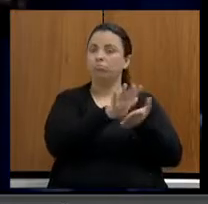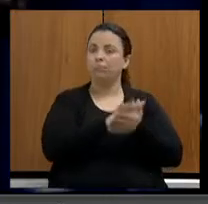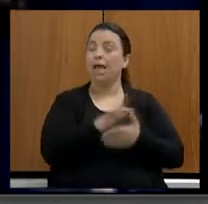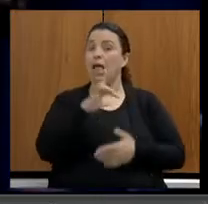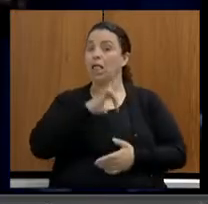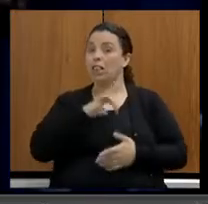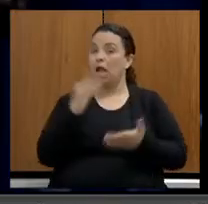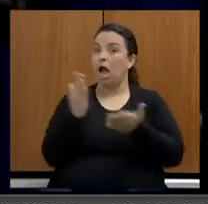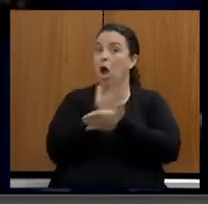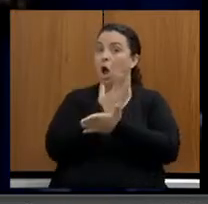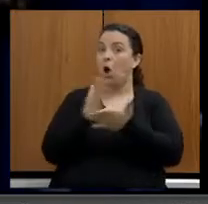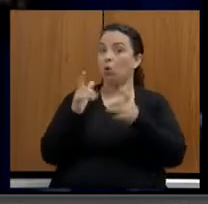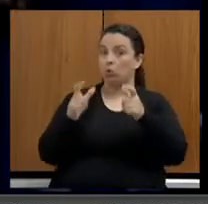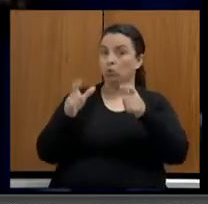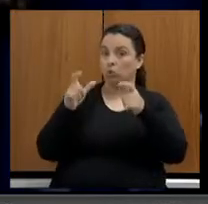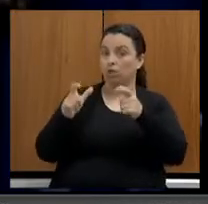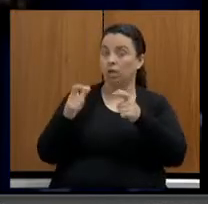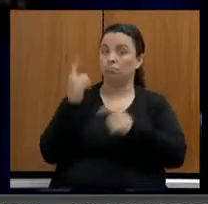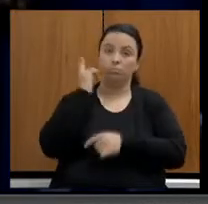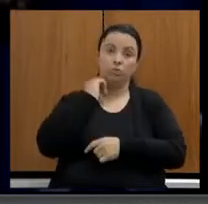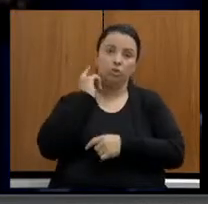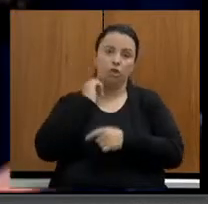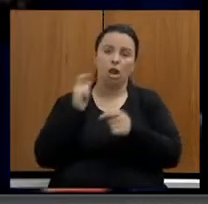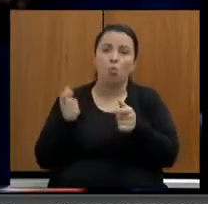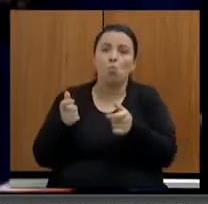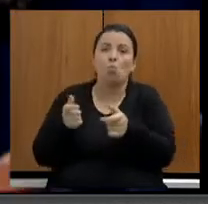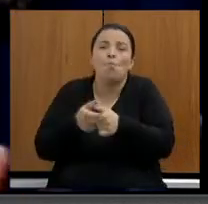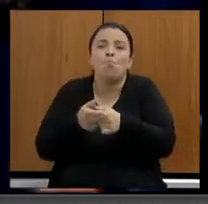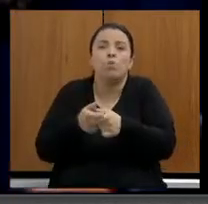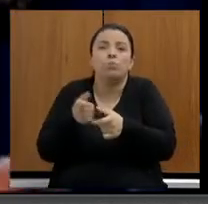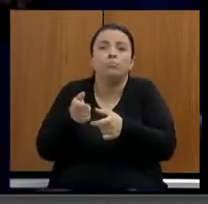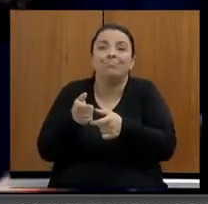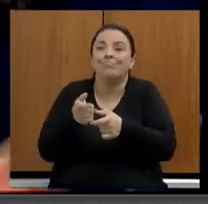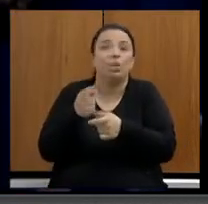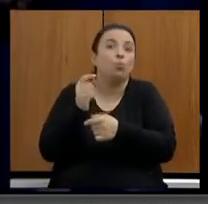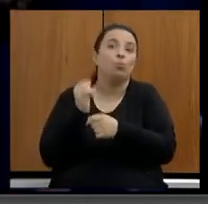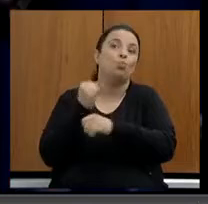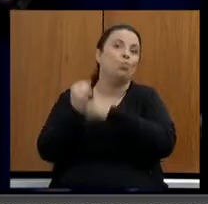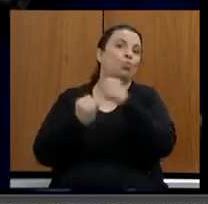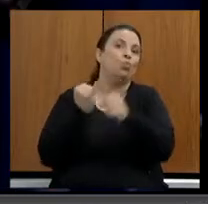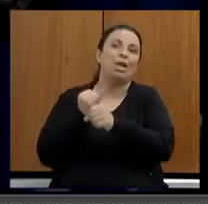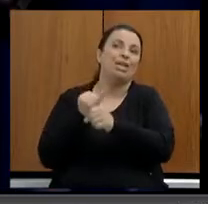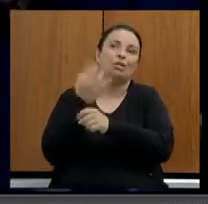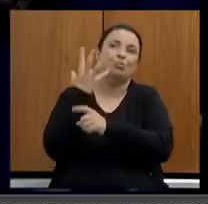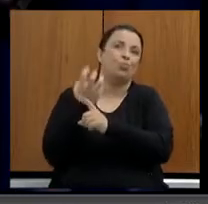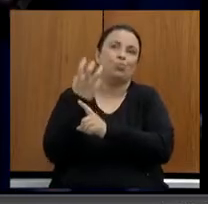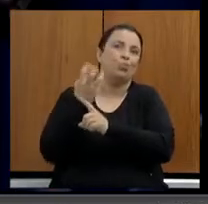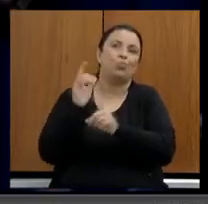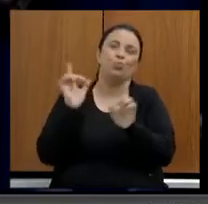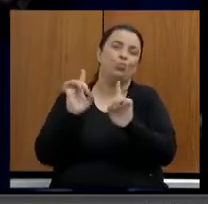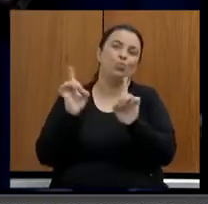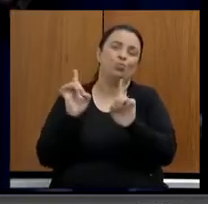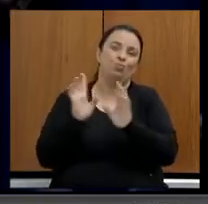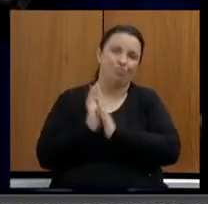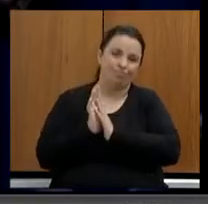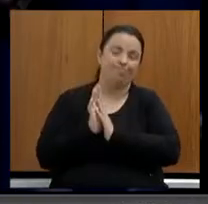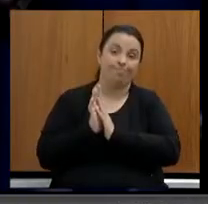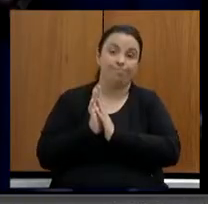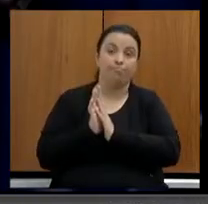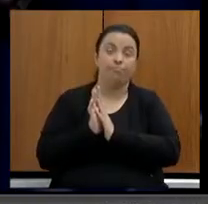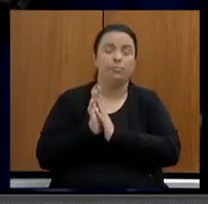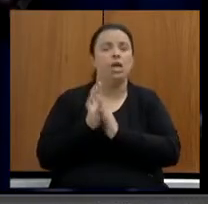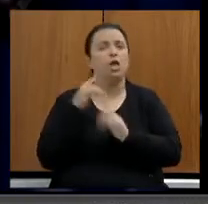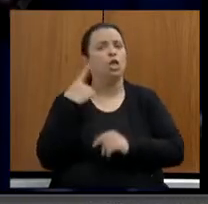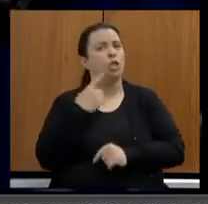Gerais distrito de pequenas cidades que o sinal de internet nem telefone celular chega eu não